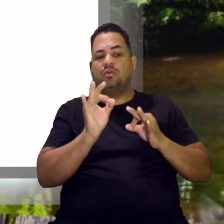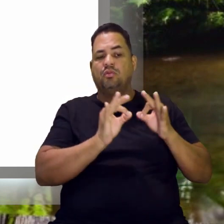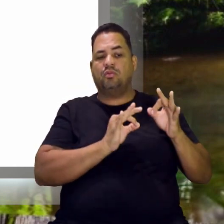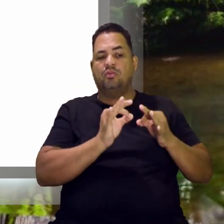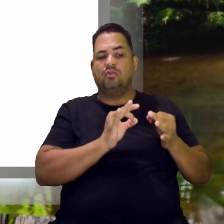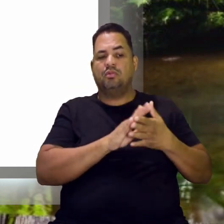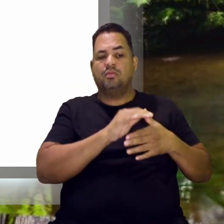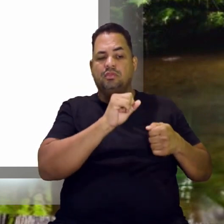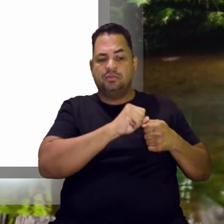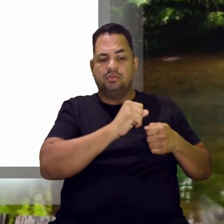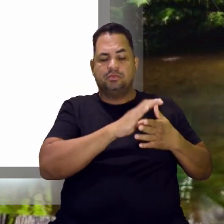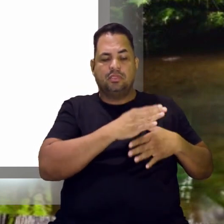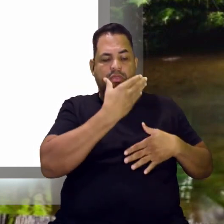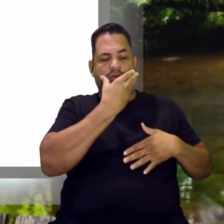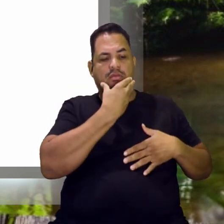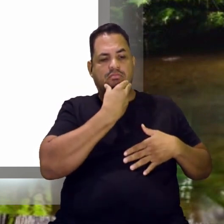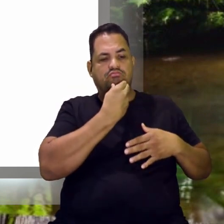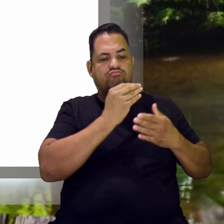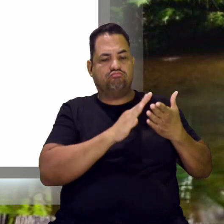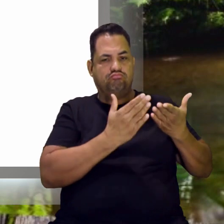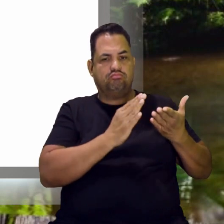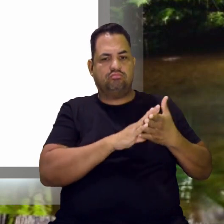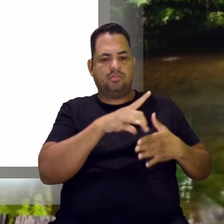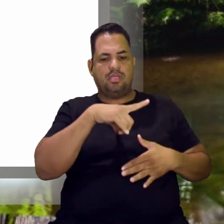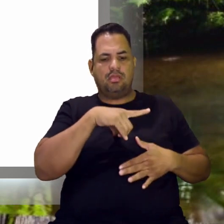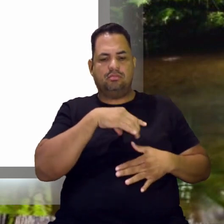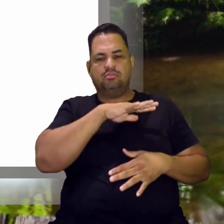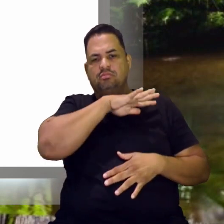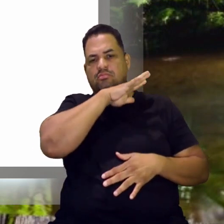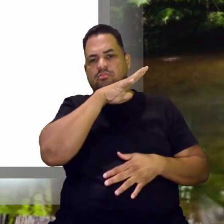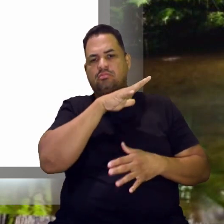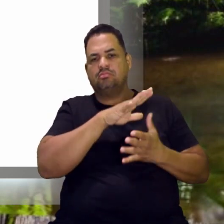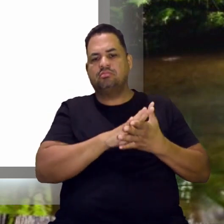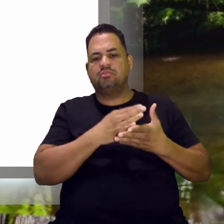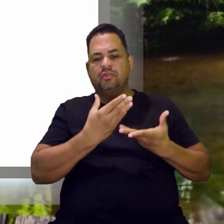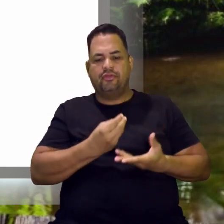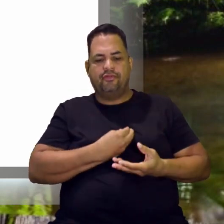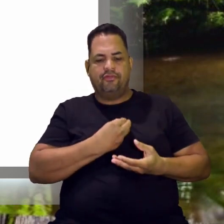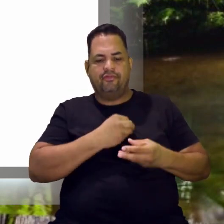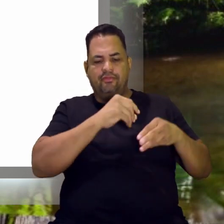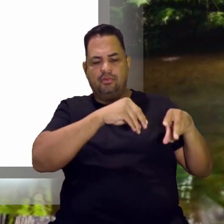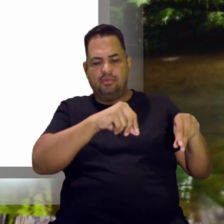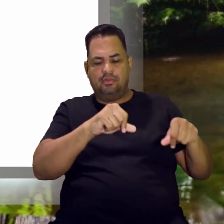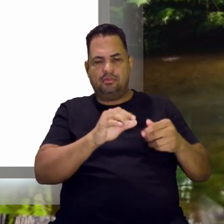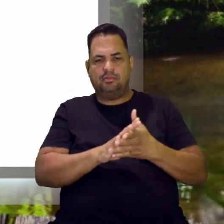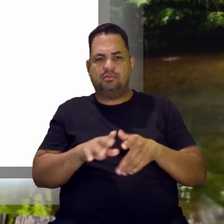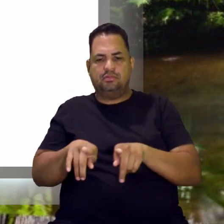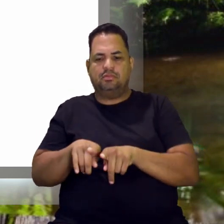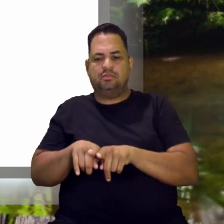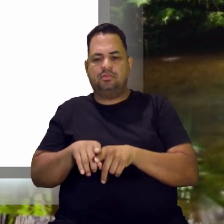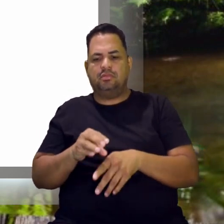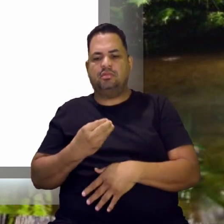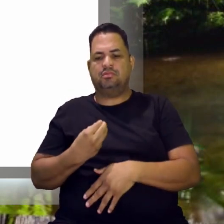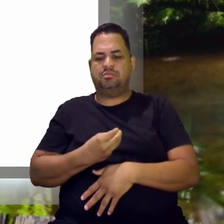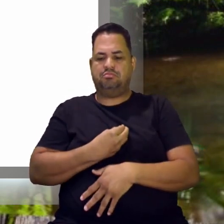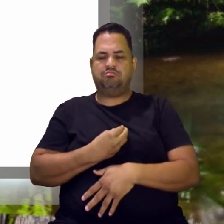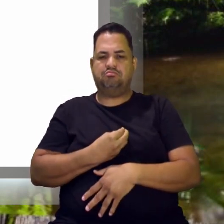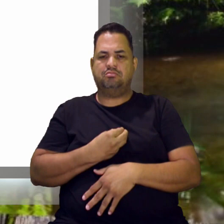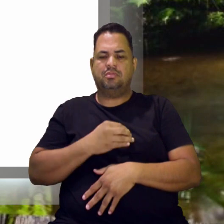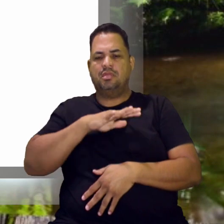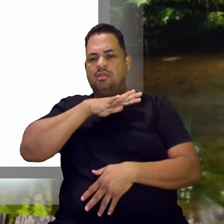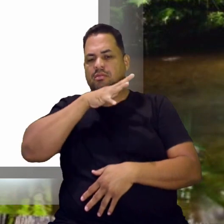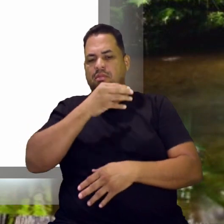ser natural. Nós temos animais de hábitats terrestre e animais de hábitats aquáticos.